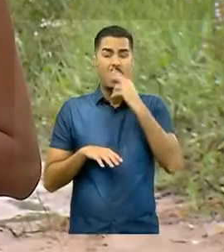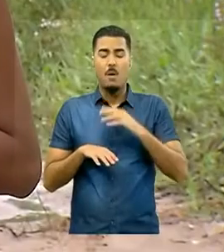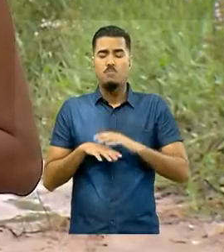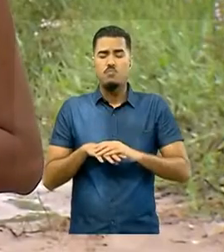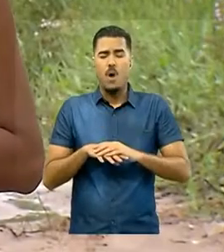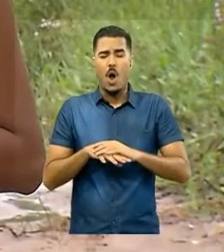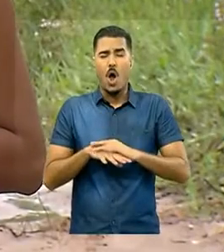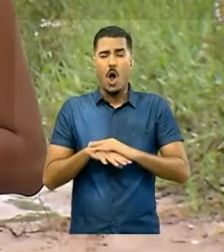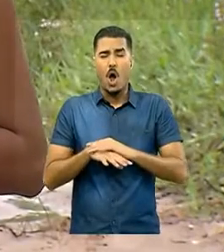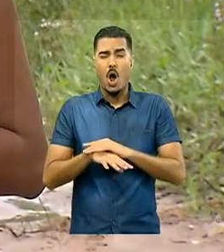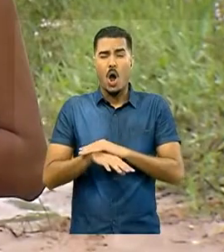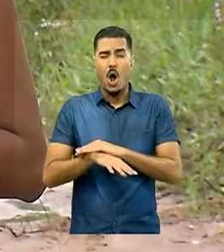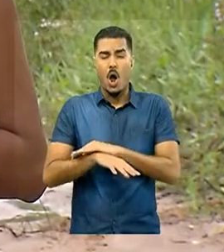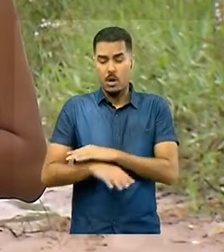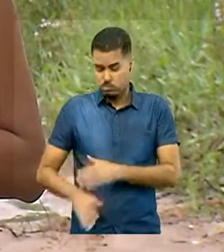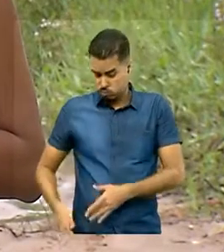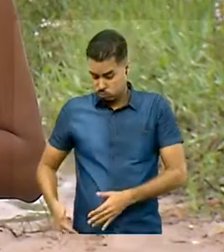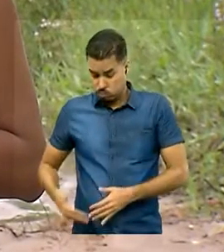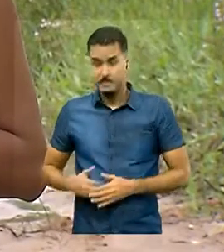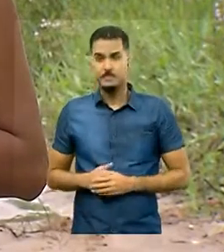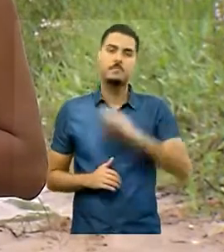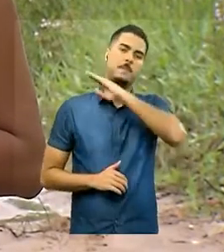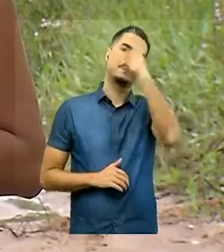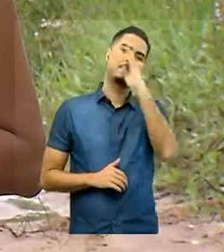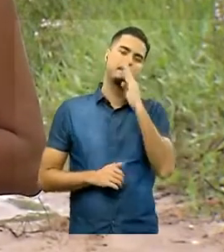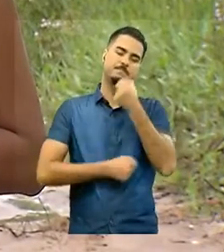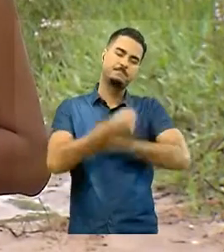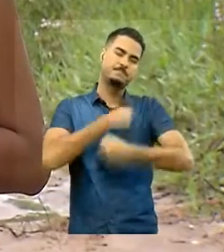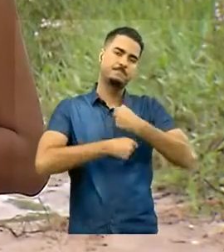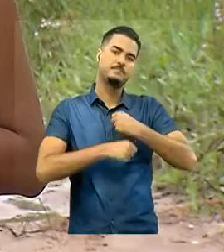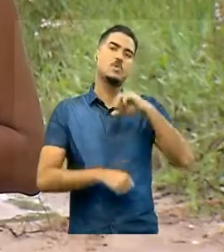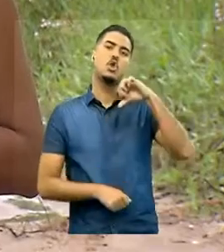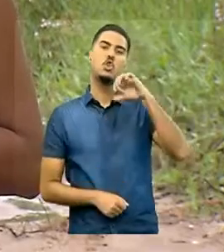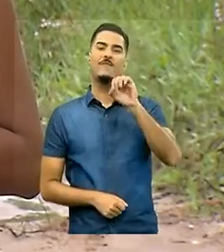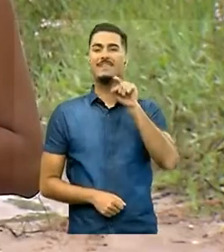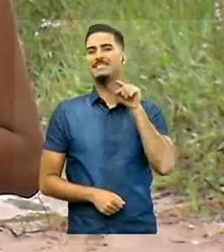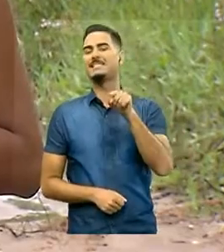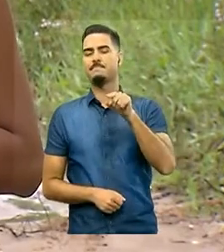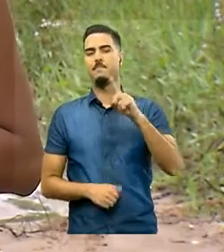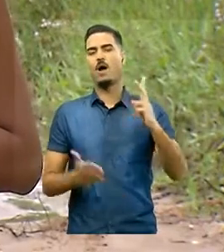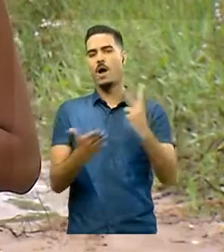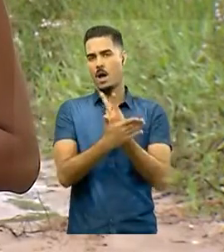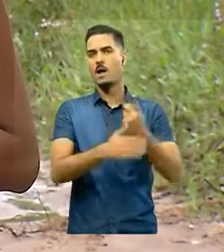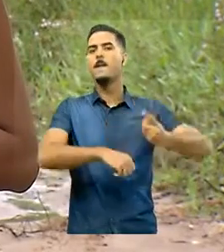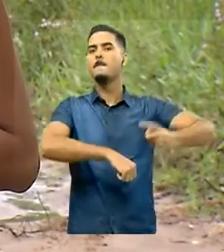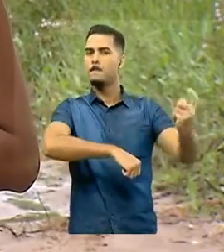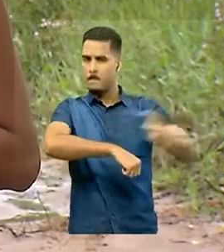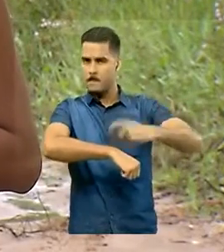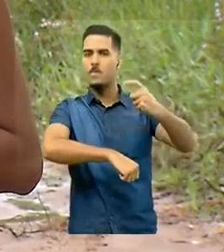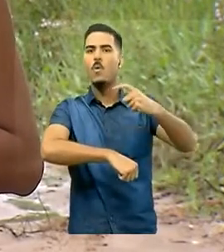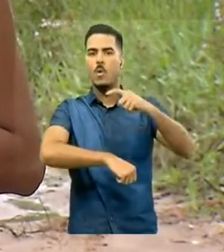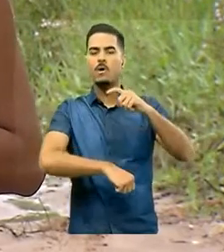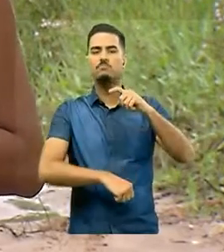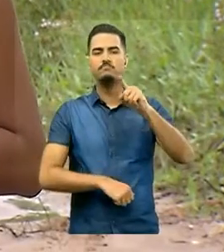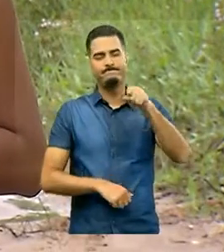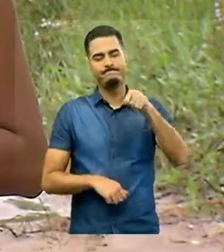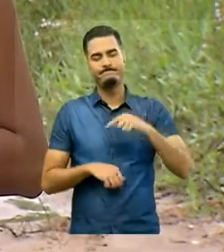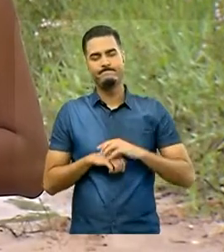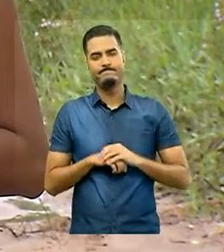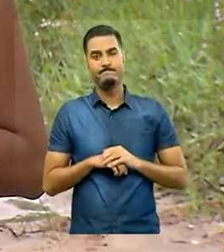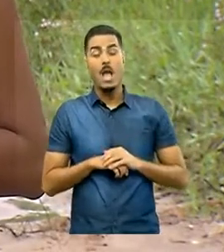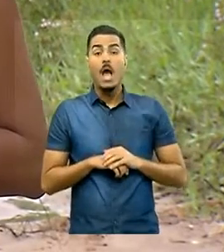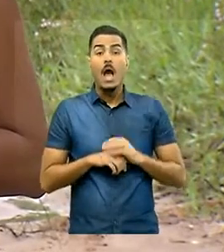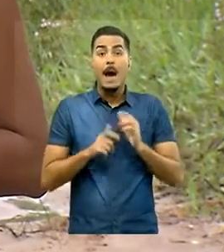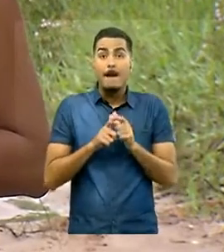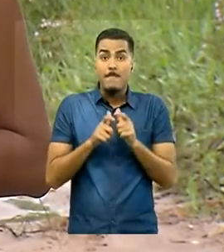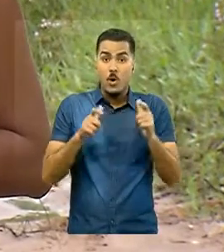Em todo o Brasil, só no ano passado foram registrados 90 mil casos de picadas por escorpião. A